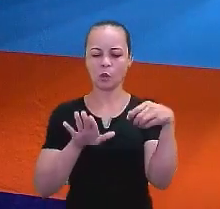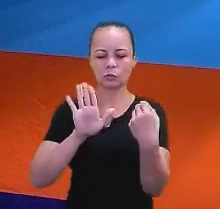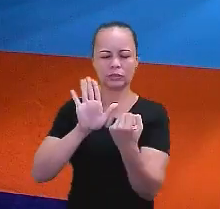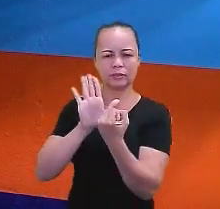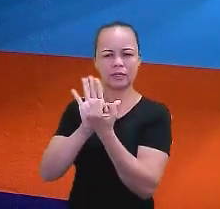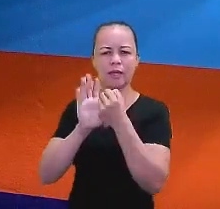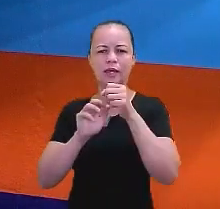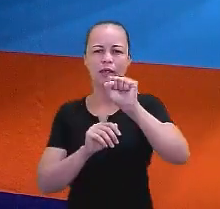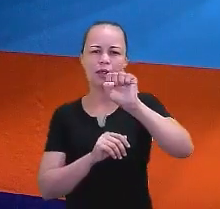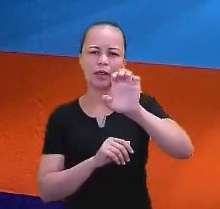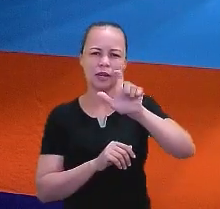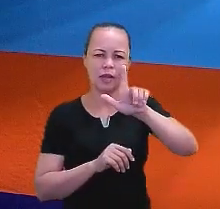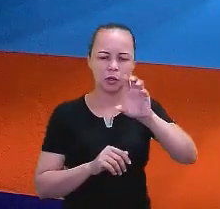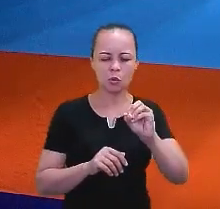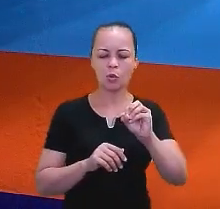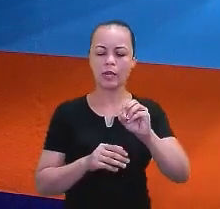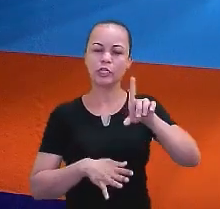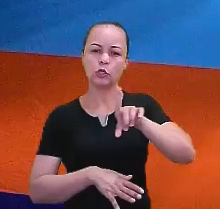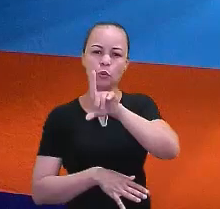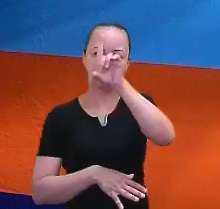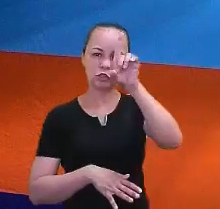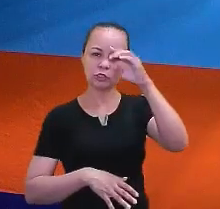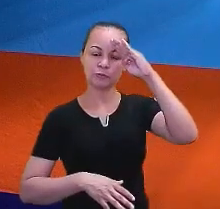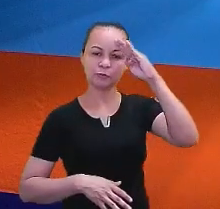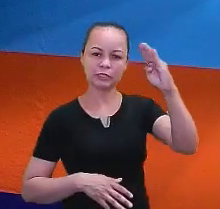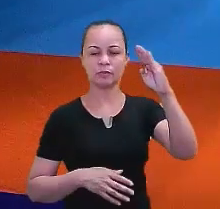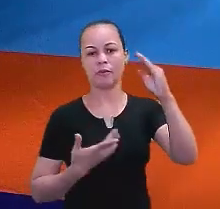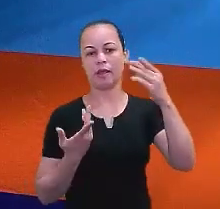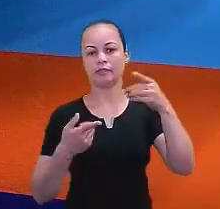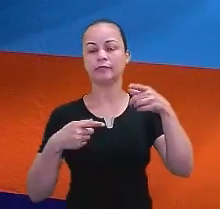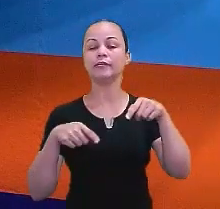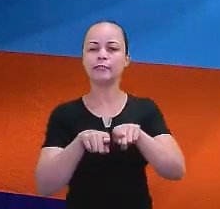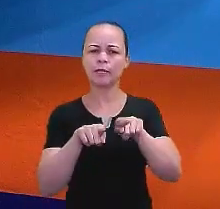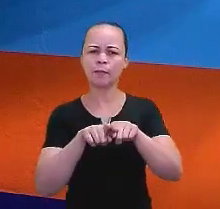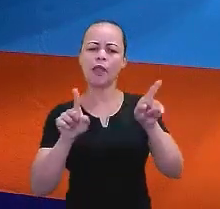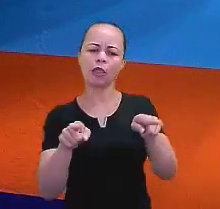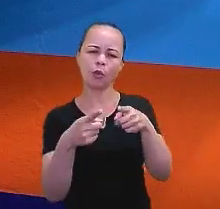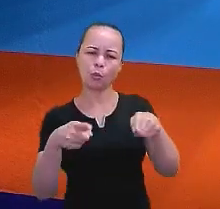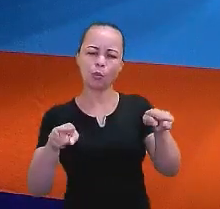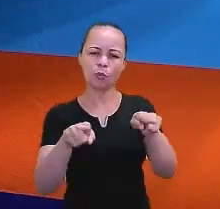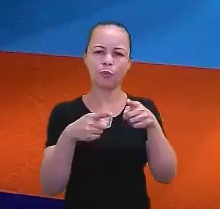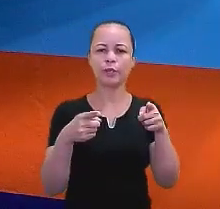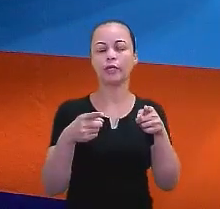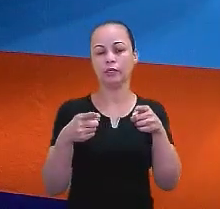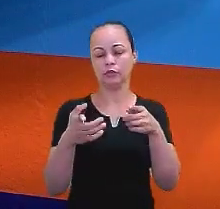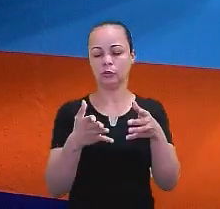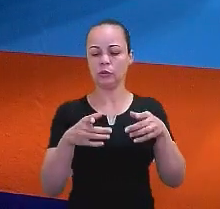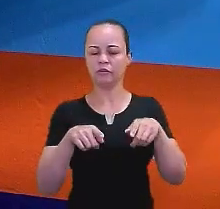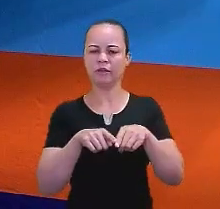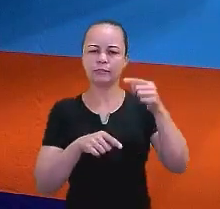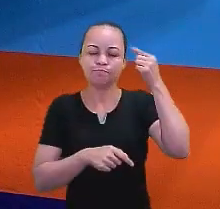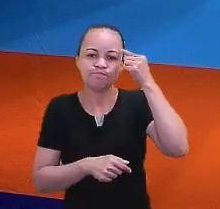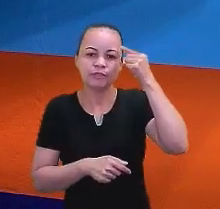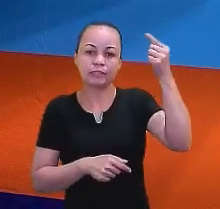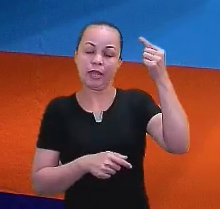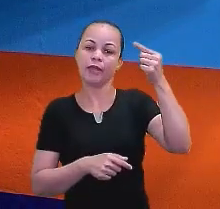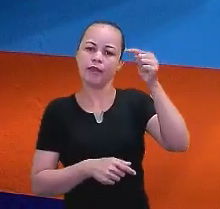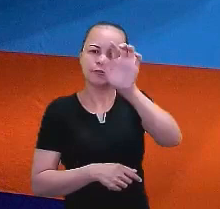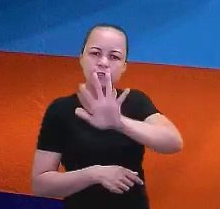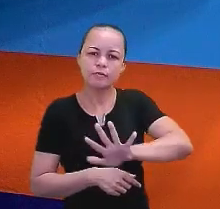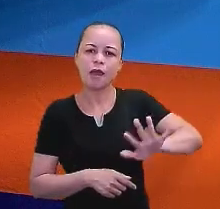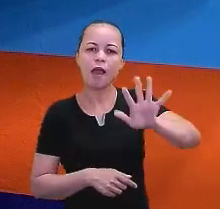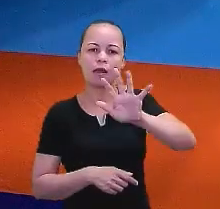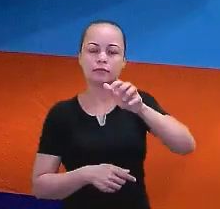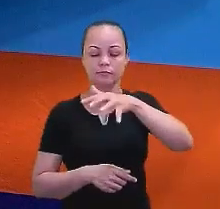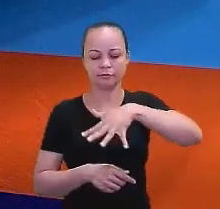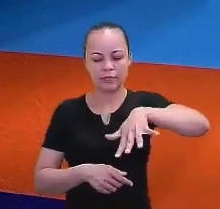brasão, com as datas principais e o hino, eles são ou fazem parte dessa ideia de nação